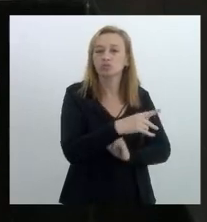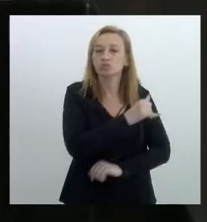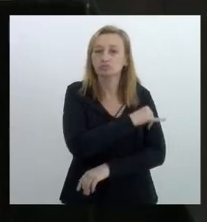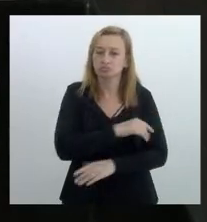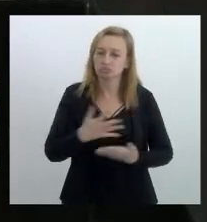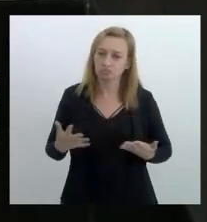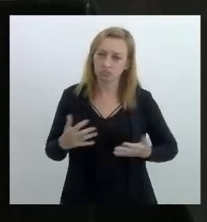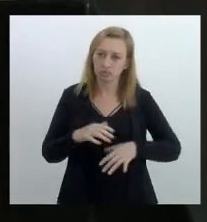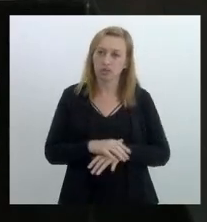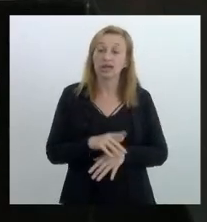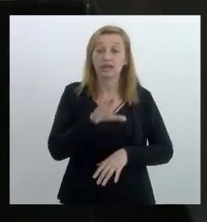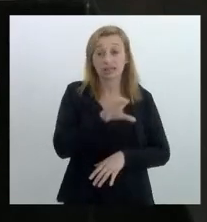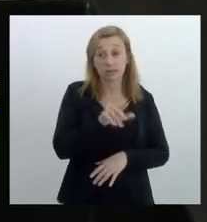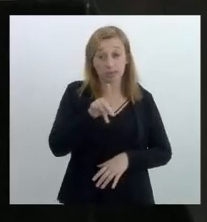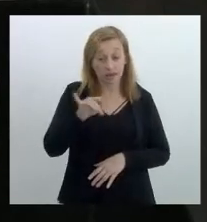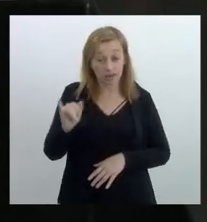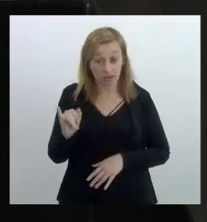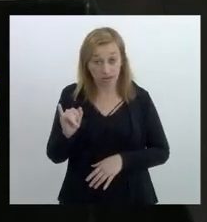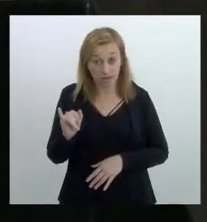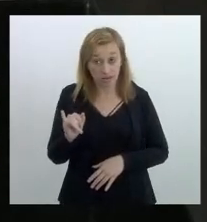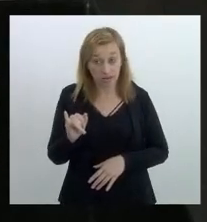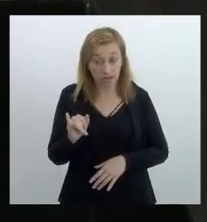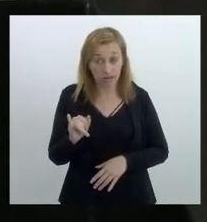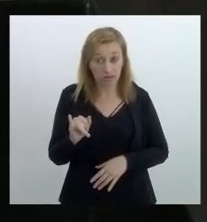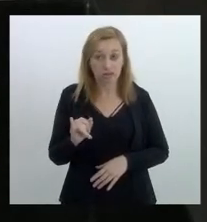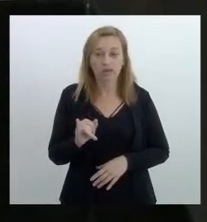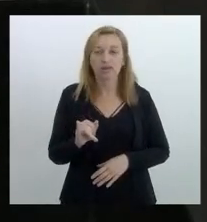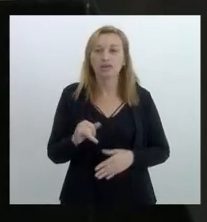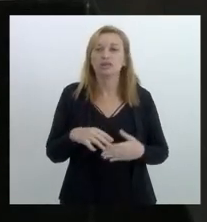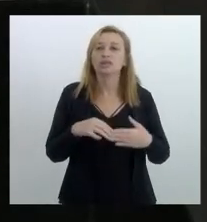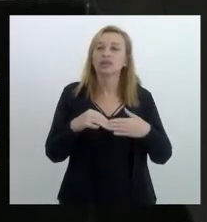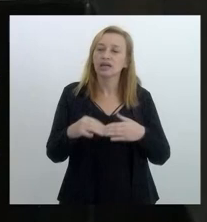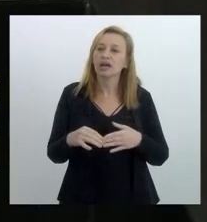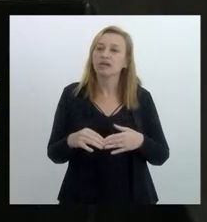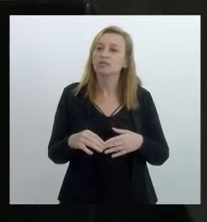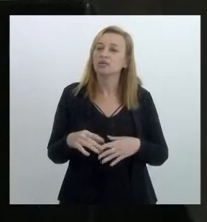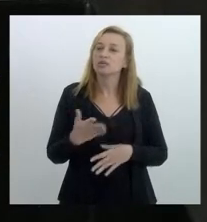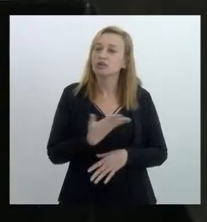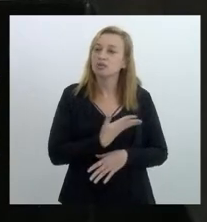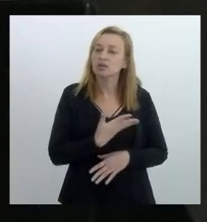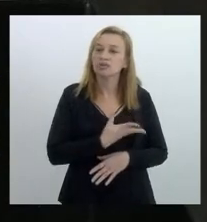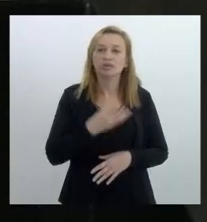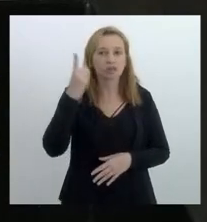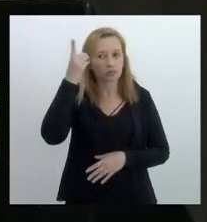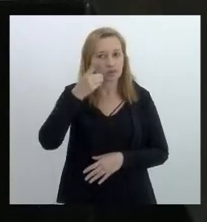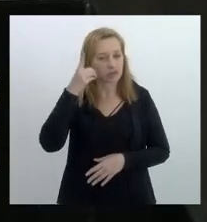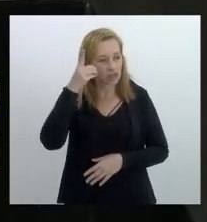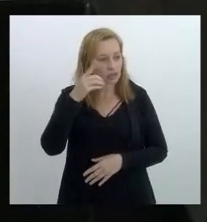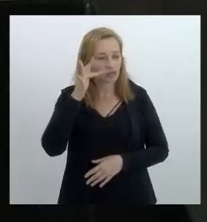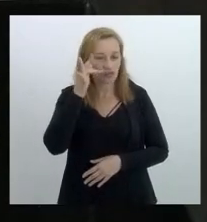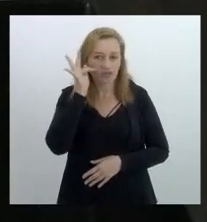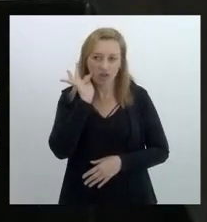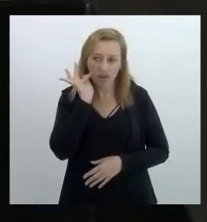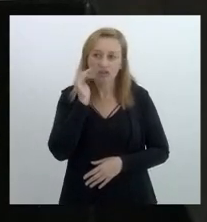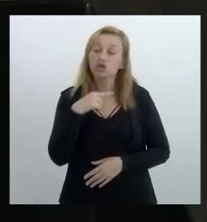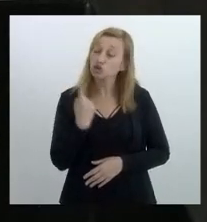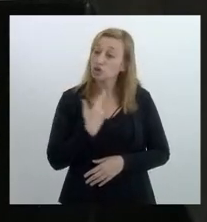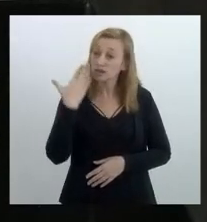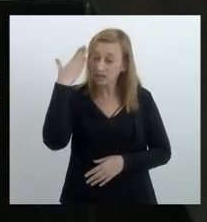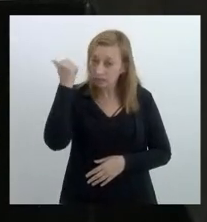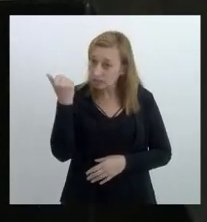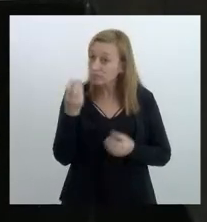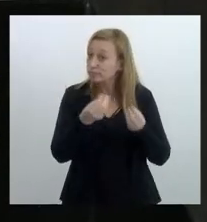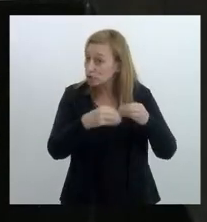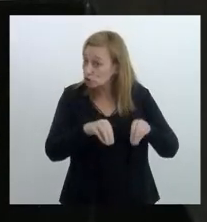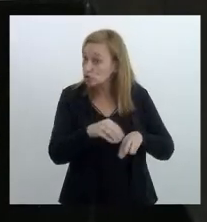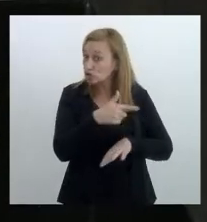na CPI do Rio Previdência, presidida aqui pelo nosso companheiro deputado Flávio Serafini, nós sabemos do